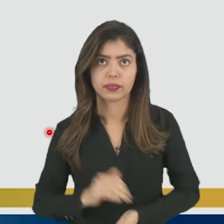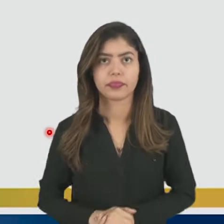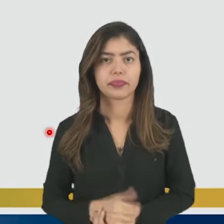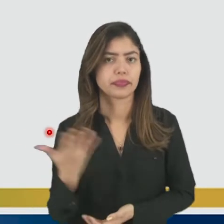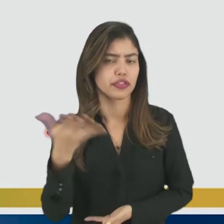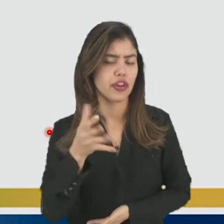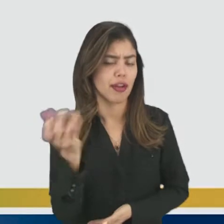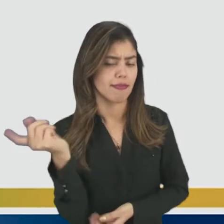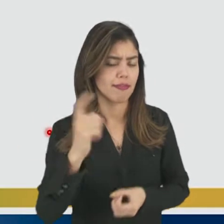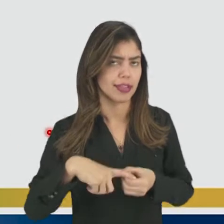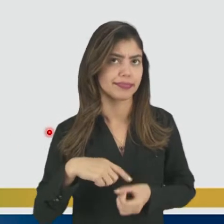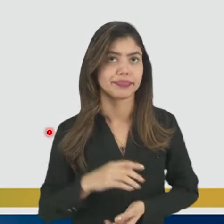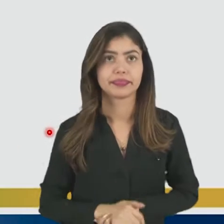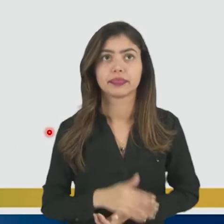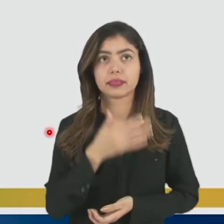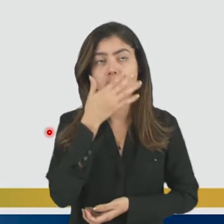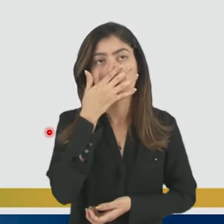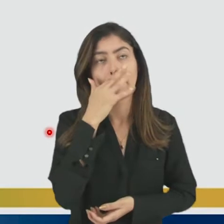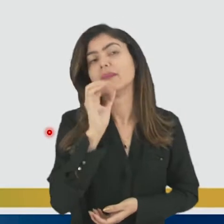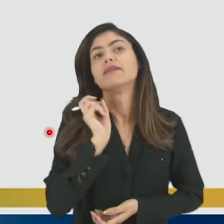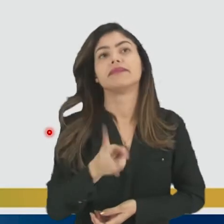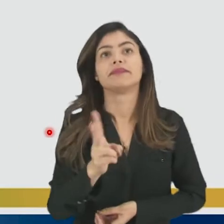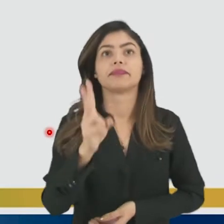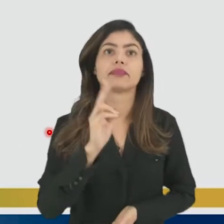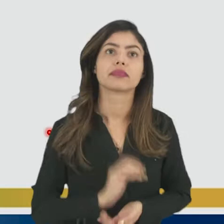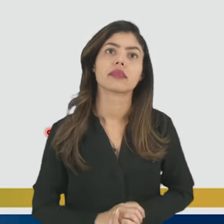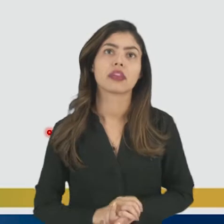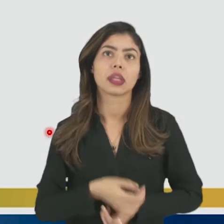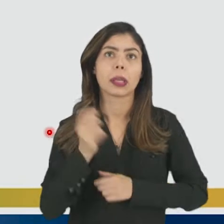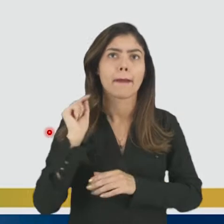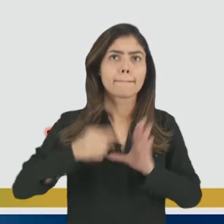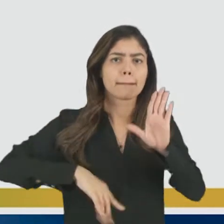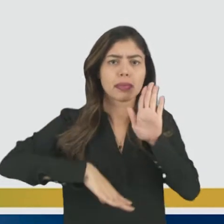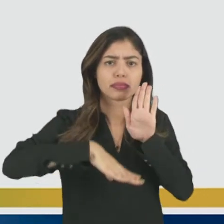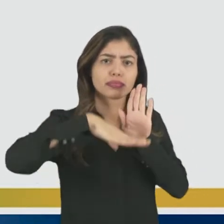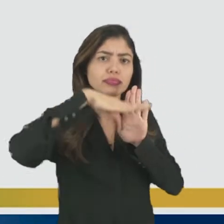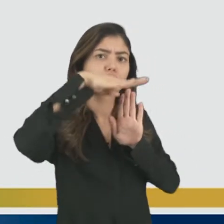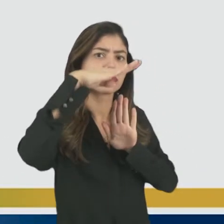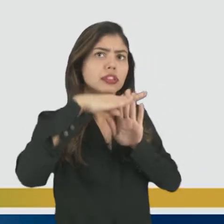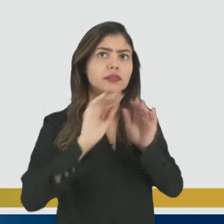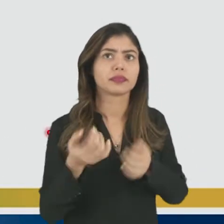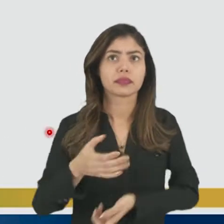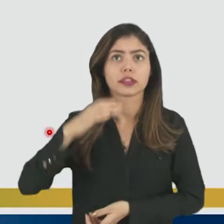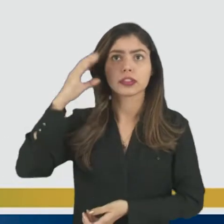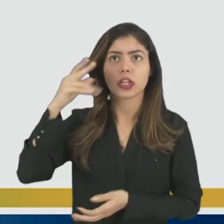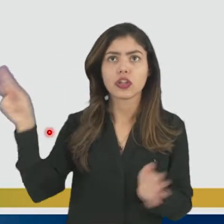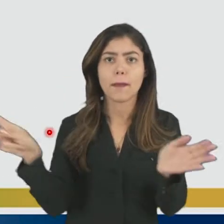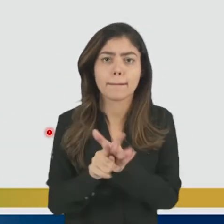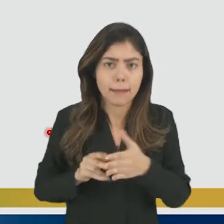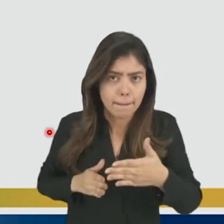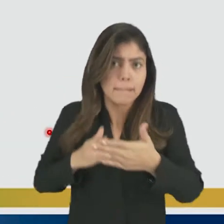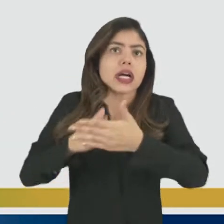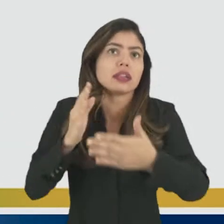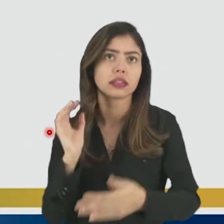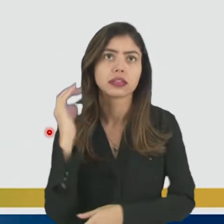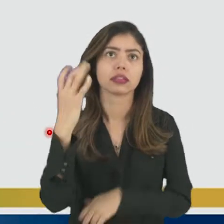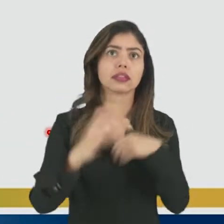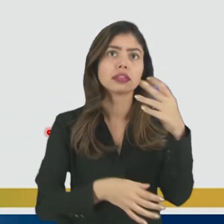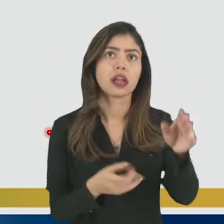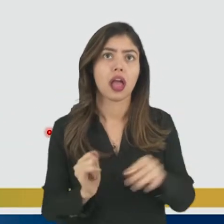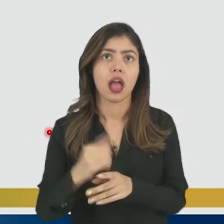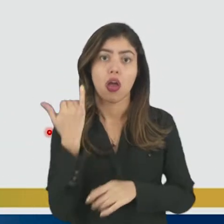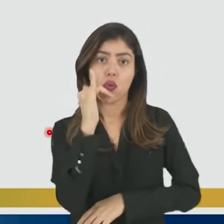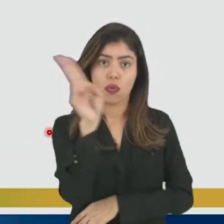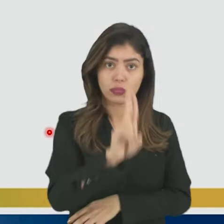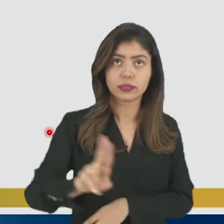tabela. A questão segue e diz o seguinte: à medida que aumenta a consciência sobre os impactos ambientais relacionados ao